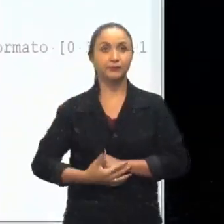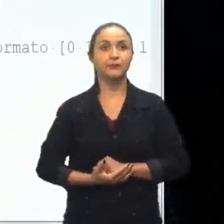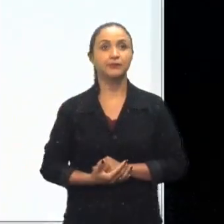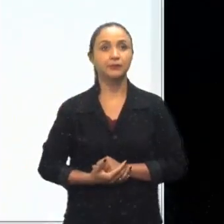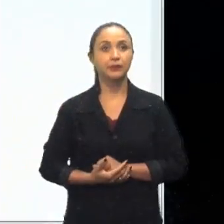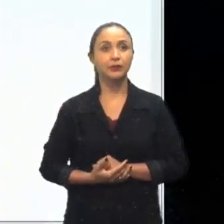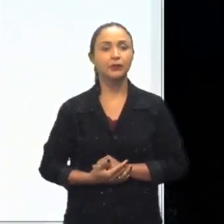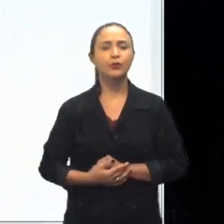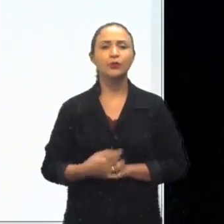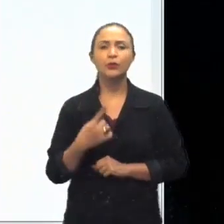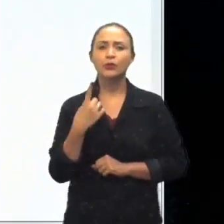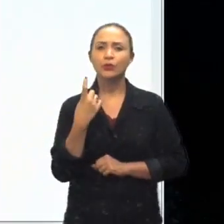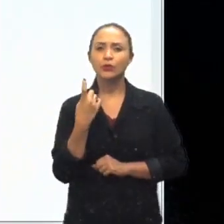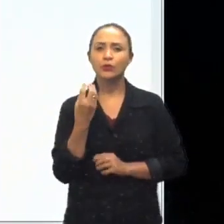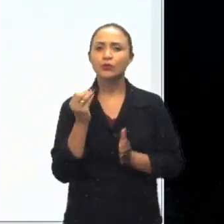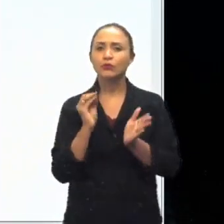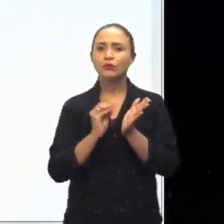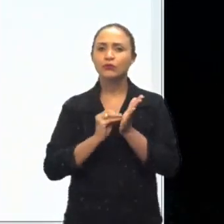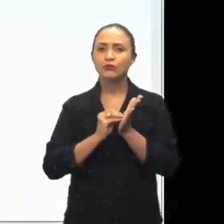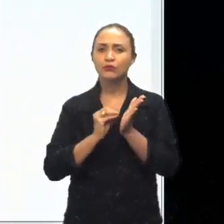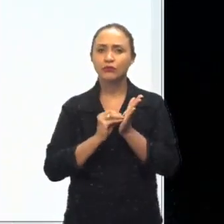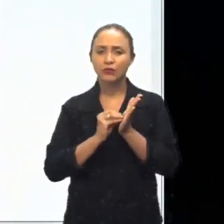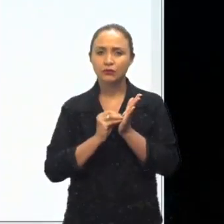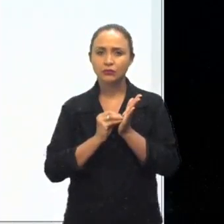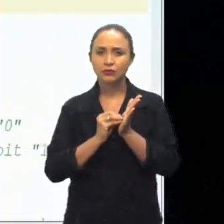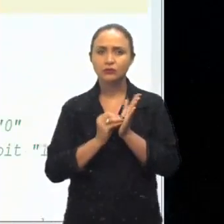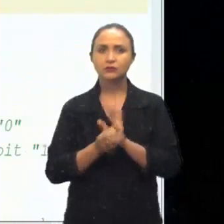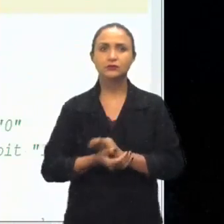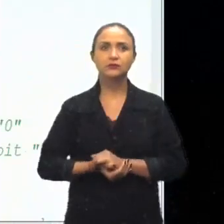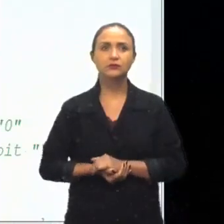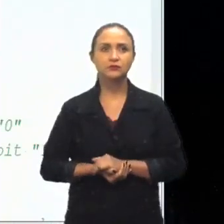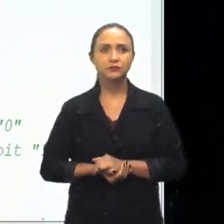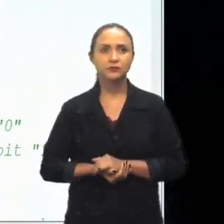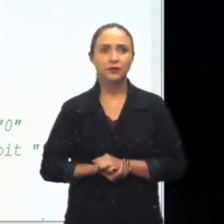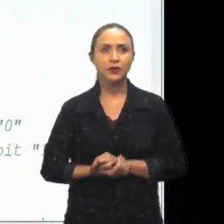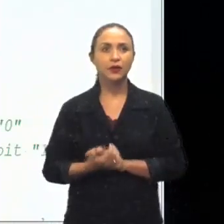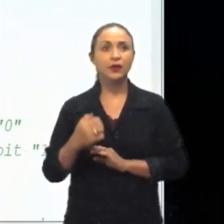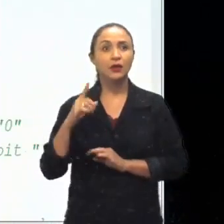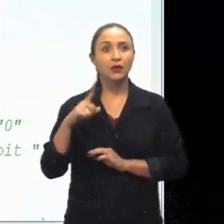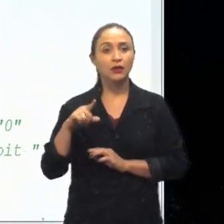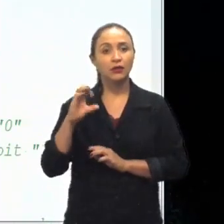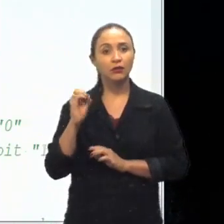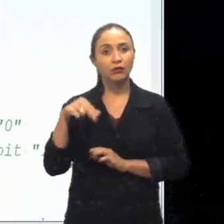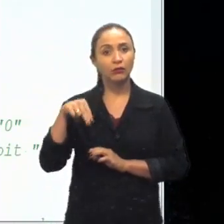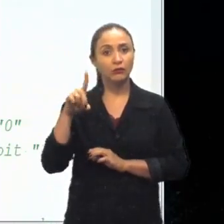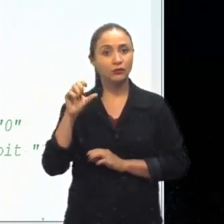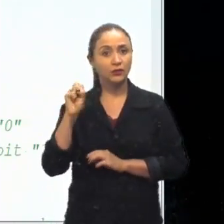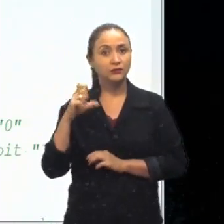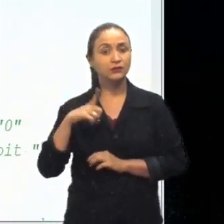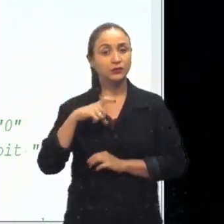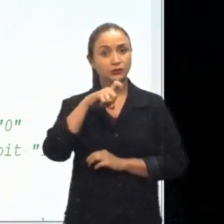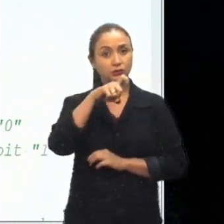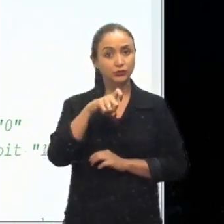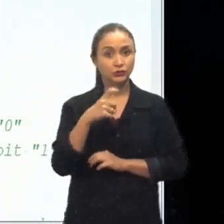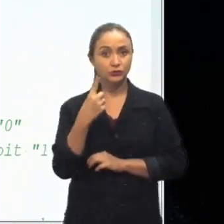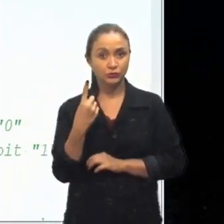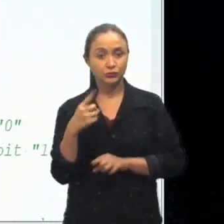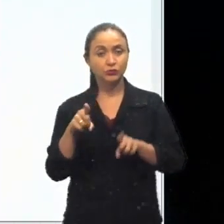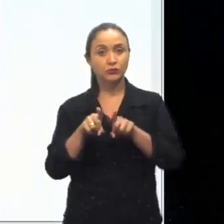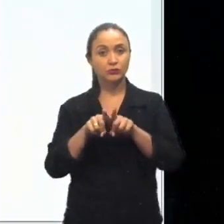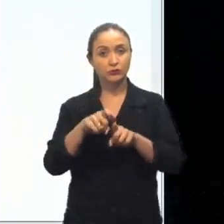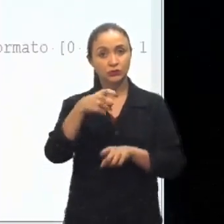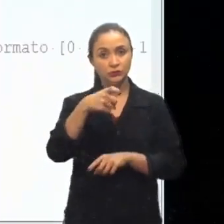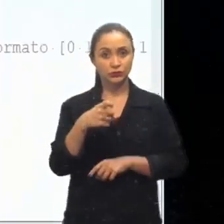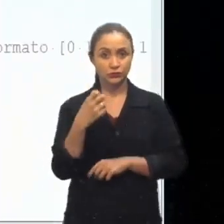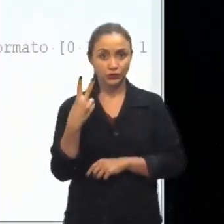A única coisa que não ficou automatizada ainda nesse script foram as ondas x1 e x2 aqui.